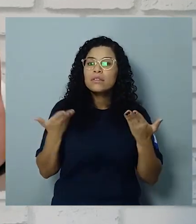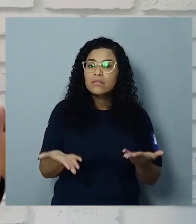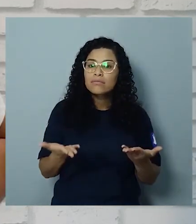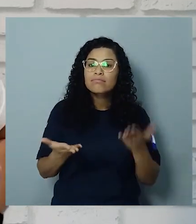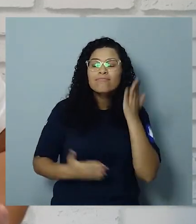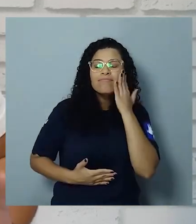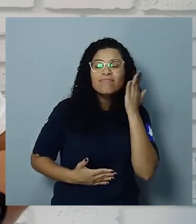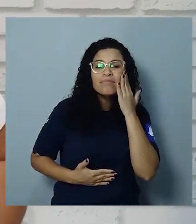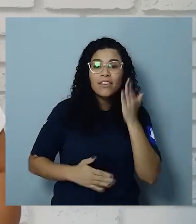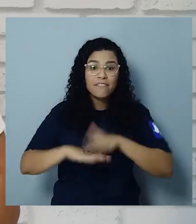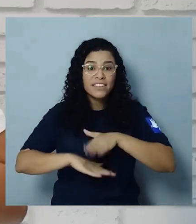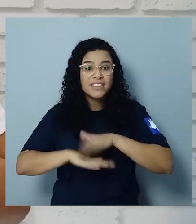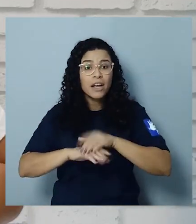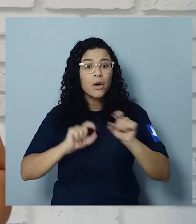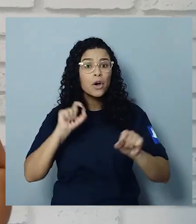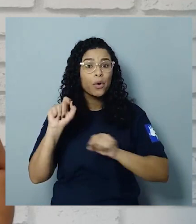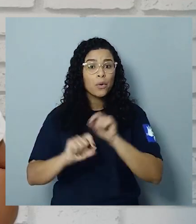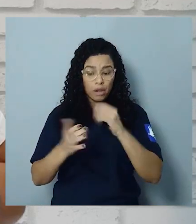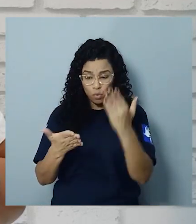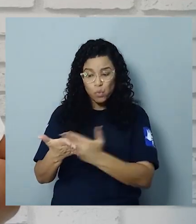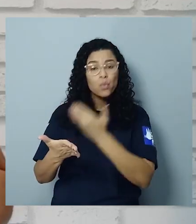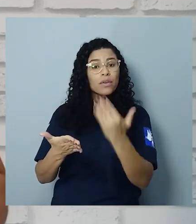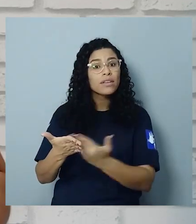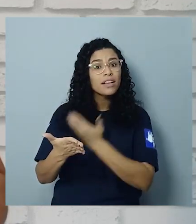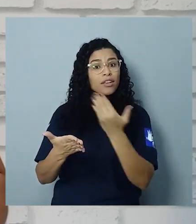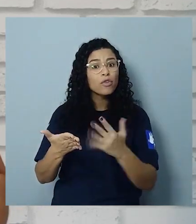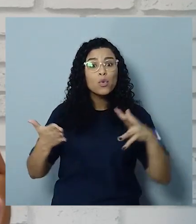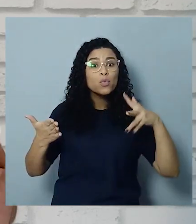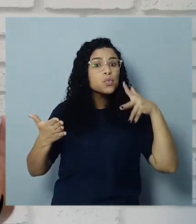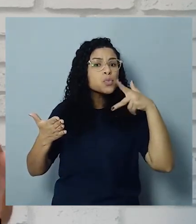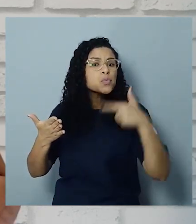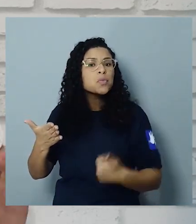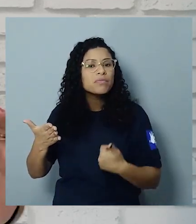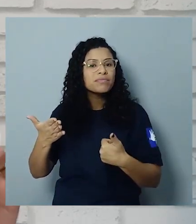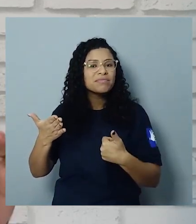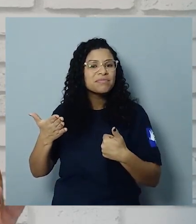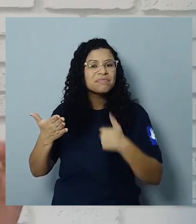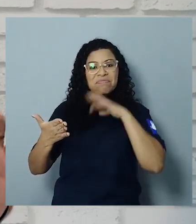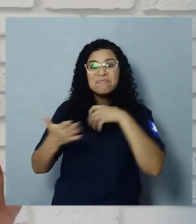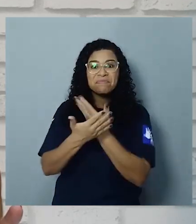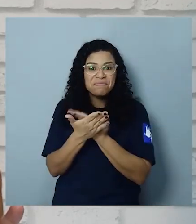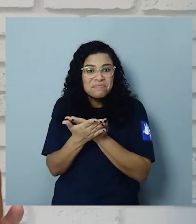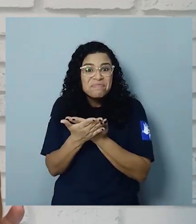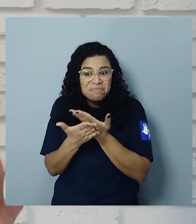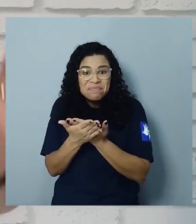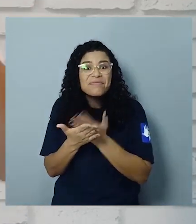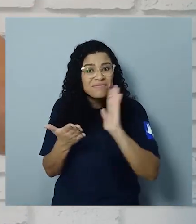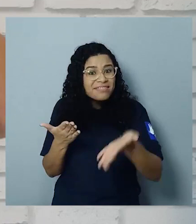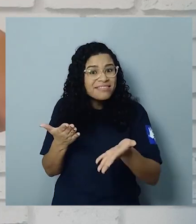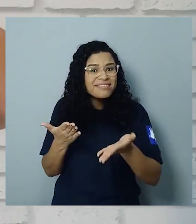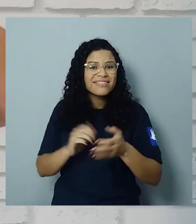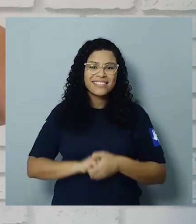que tal se nós fizéssemos um livro com todos os animais estudados